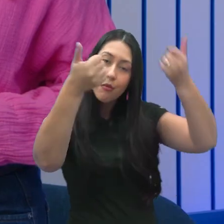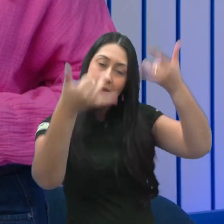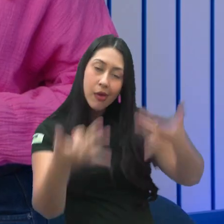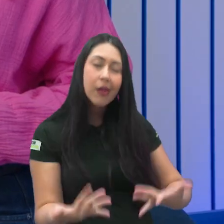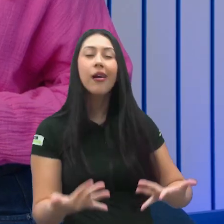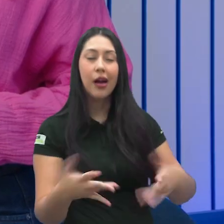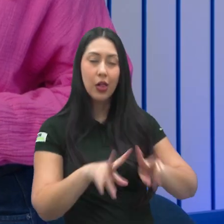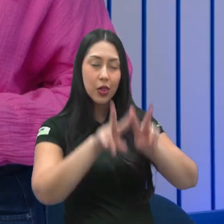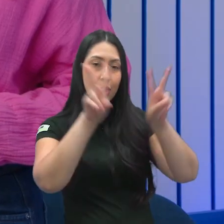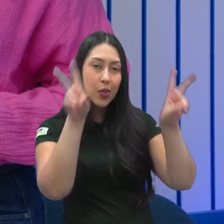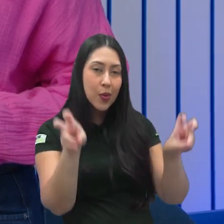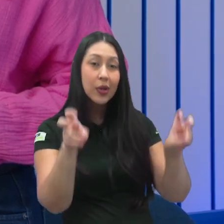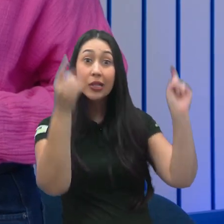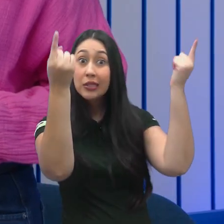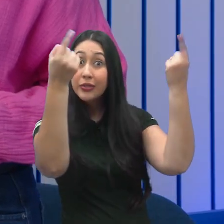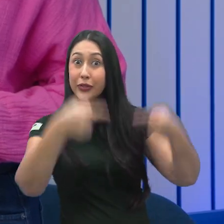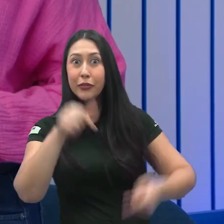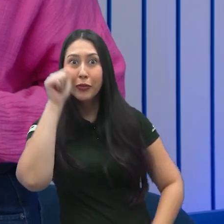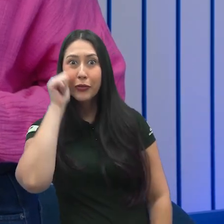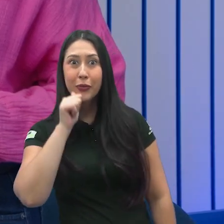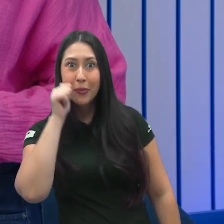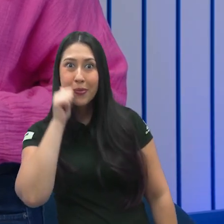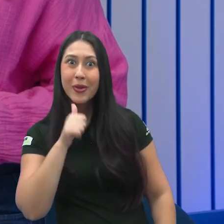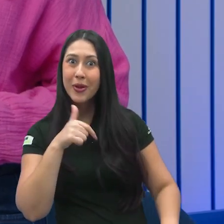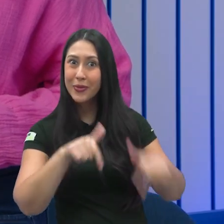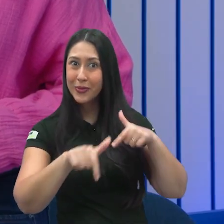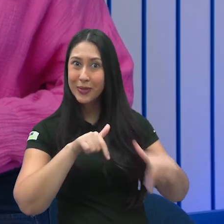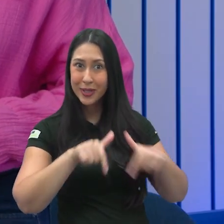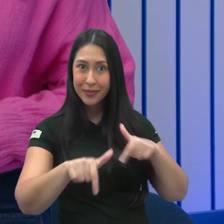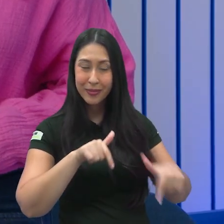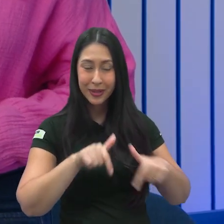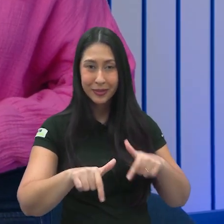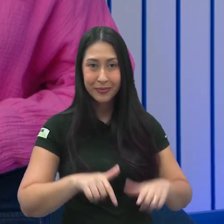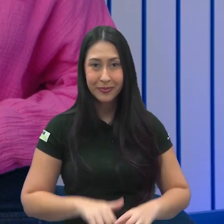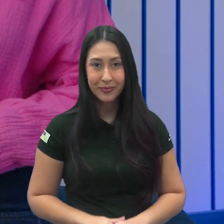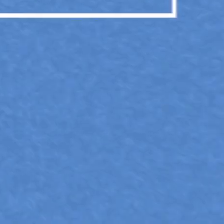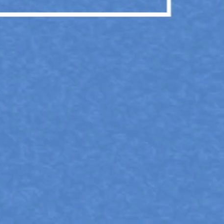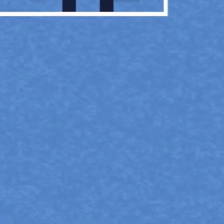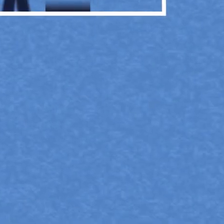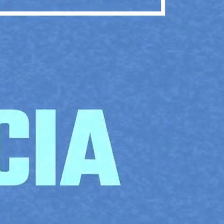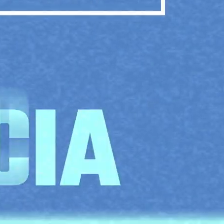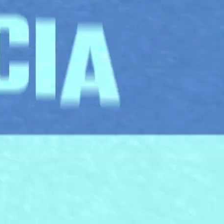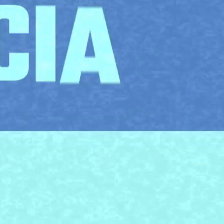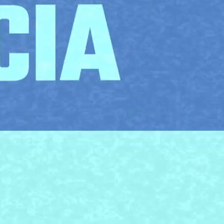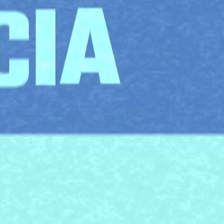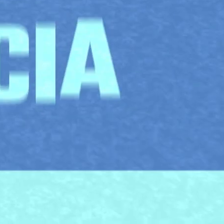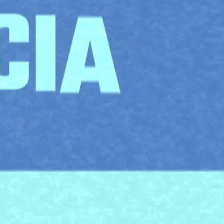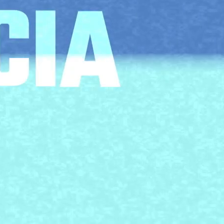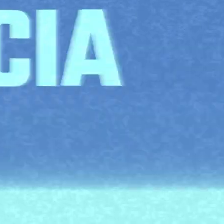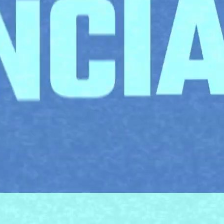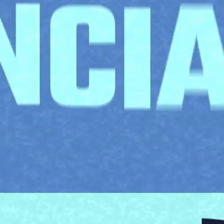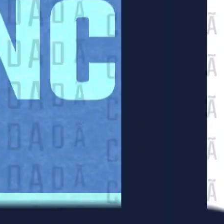vai conversar com a gente aí a respeito dos desafios das mulheres no mercado de trabalho.